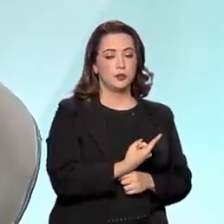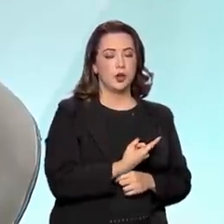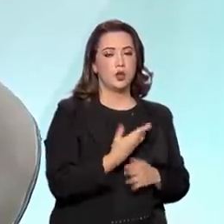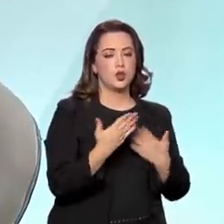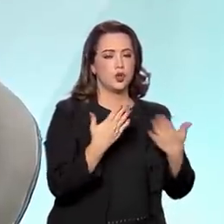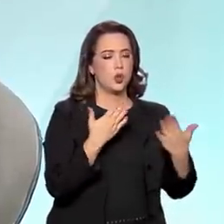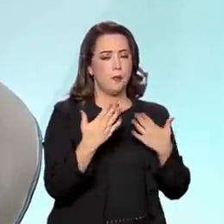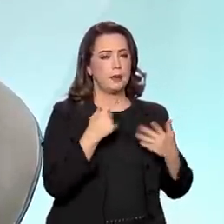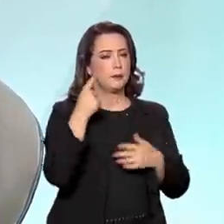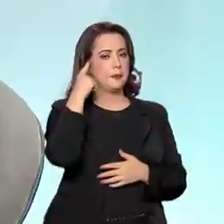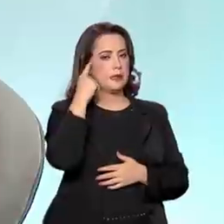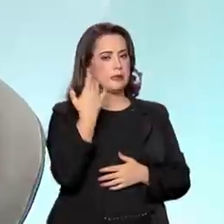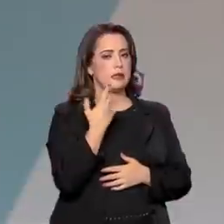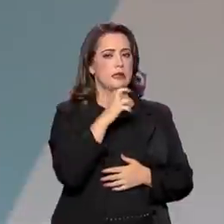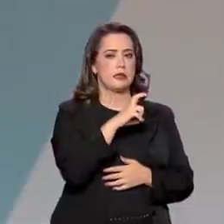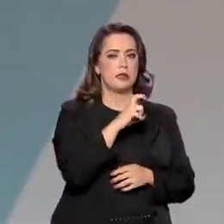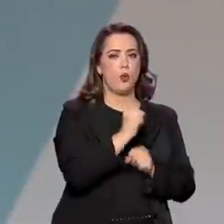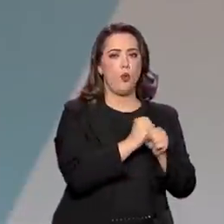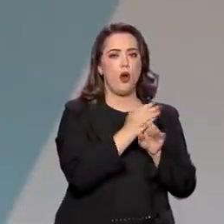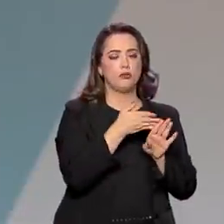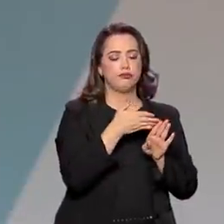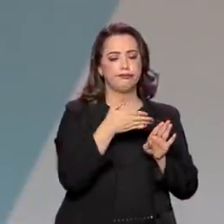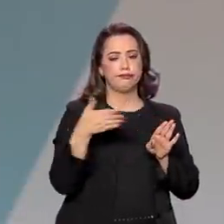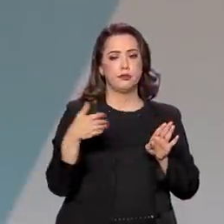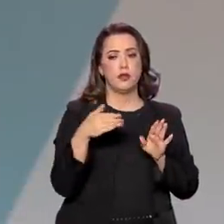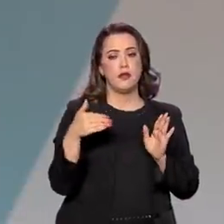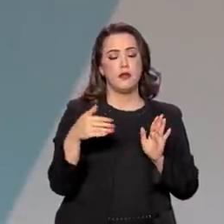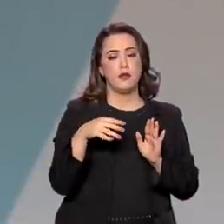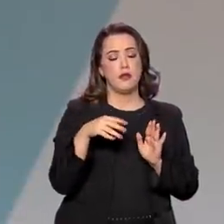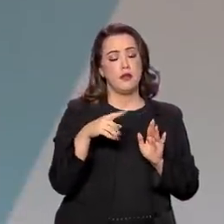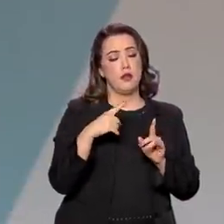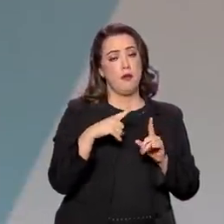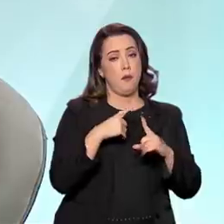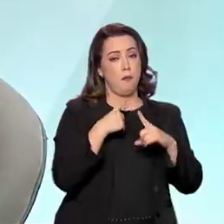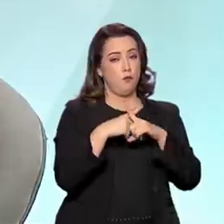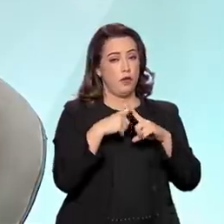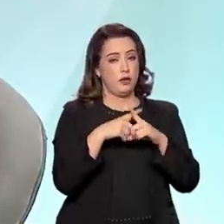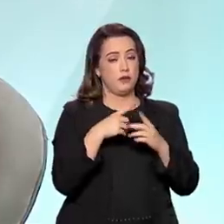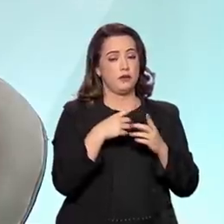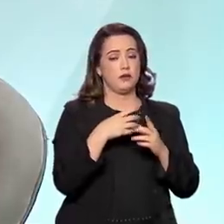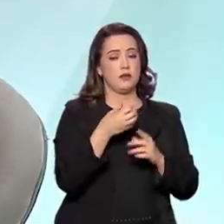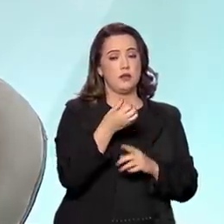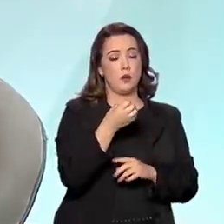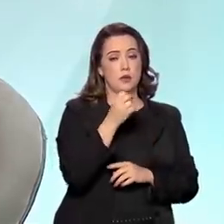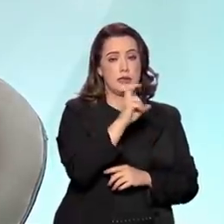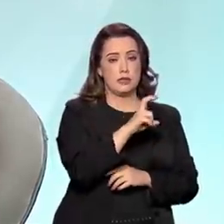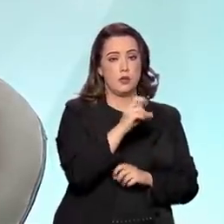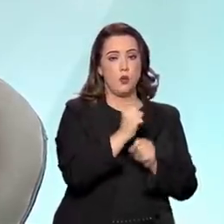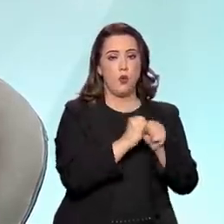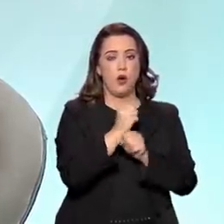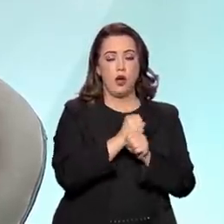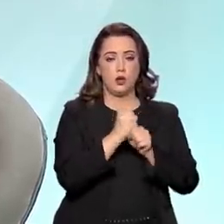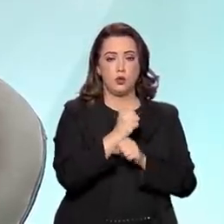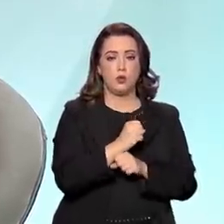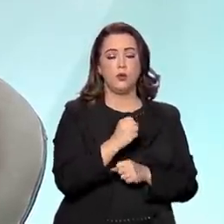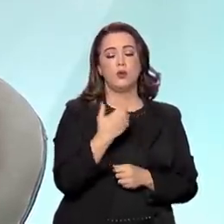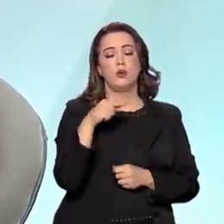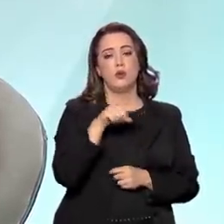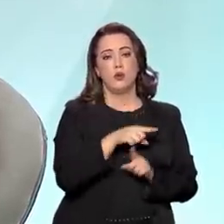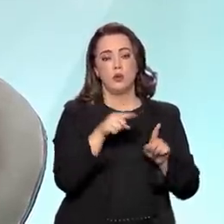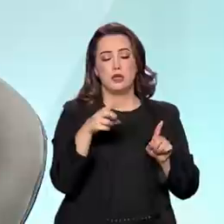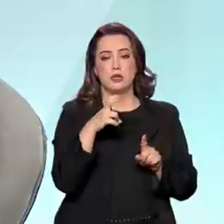sente funcionar com cinco anos né vezes 80 mil seria 400.000 tão que tem um exército do seu 3.000 na ativa